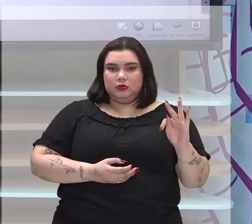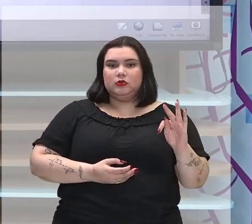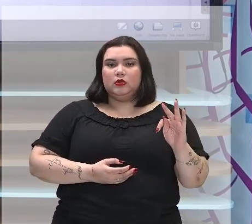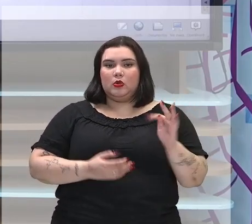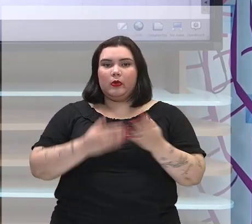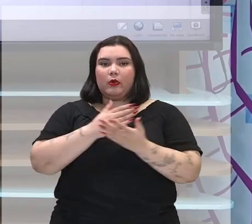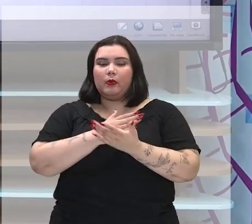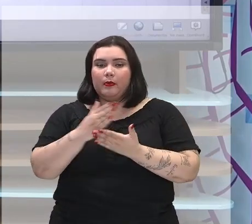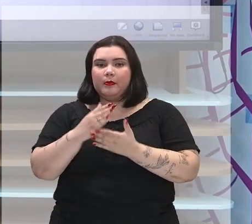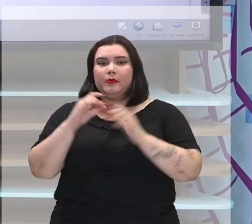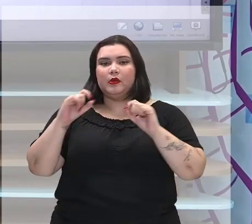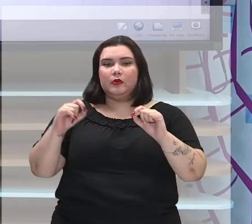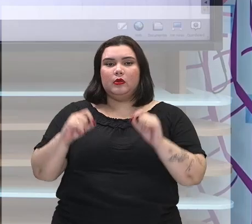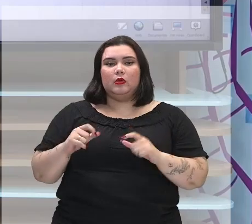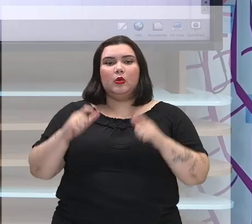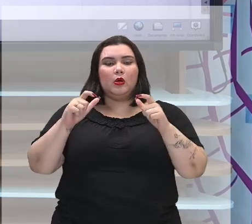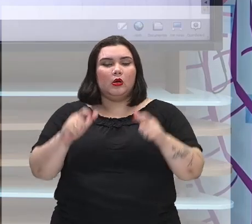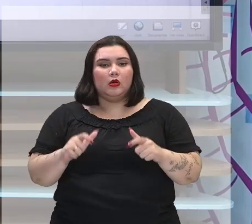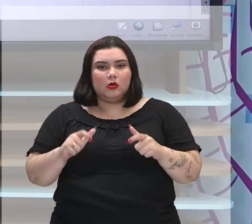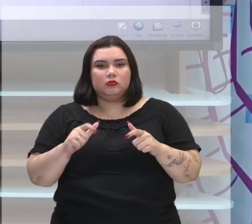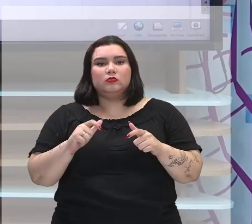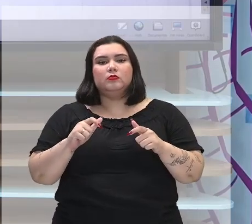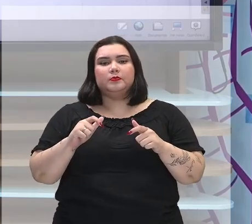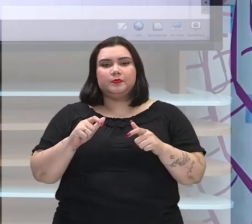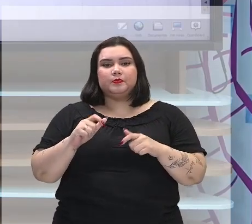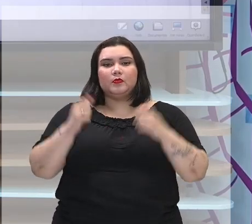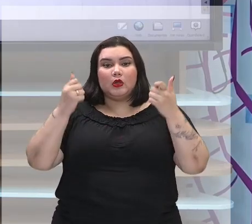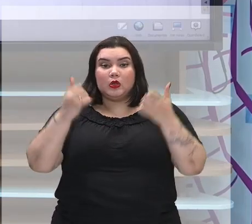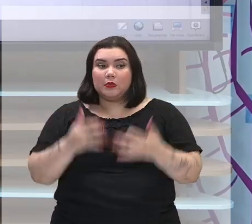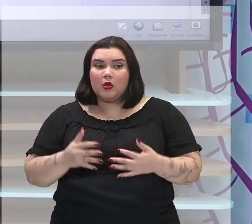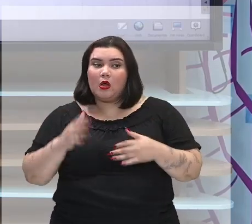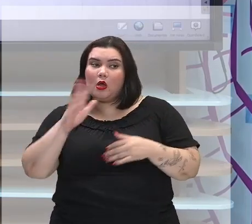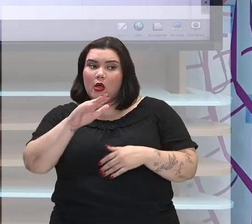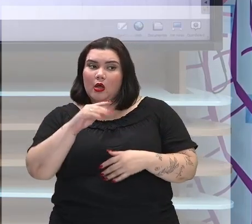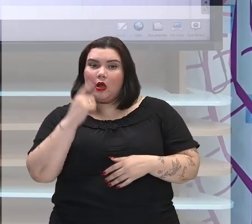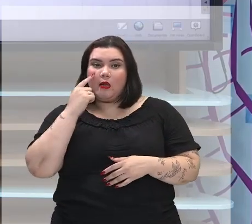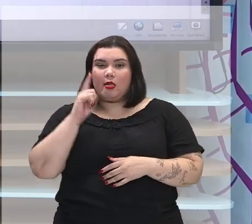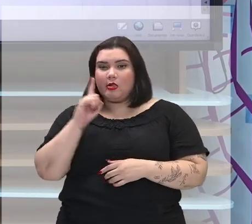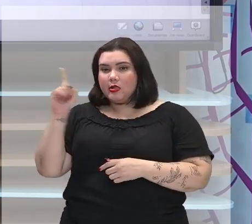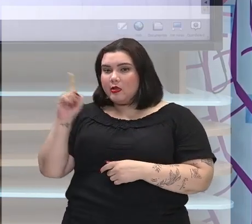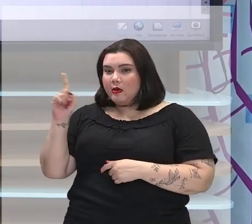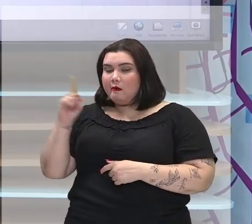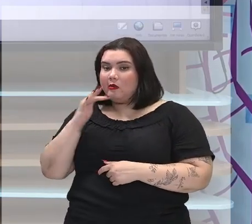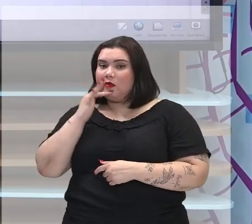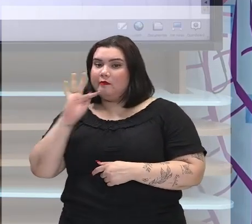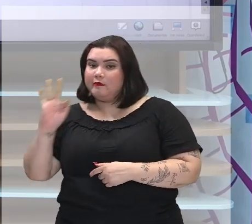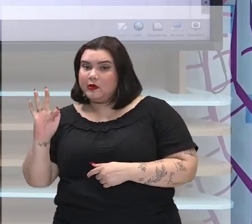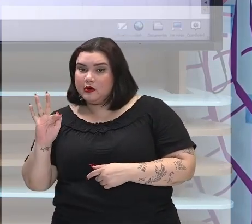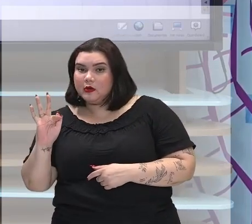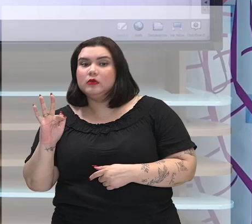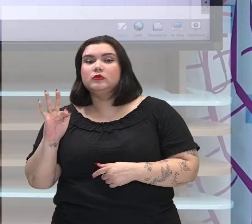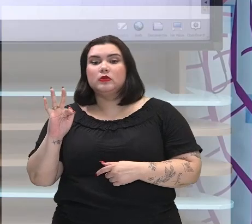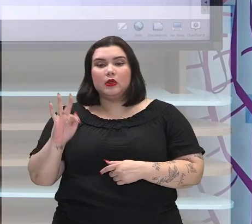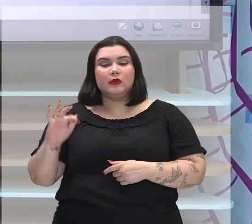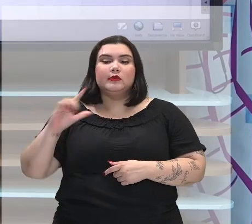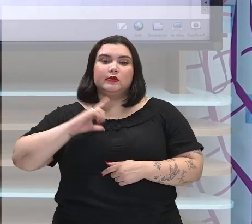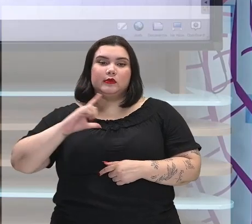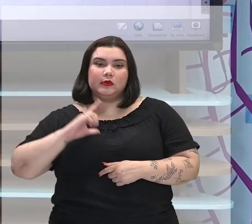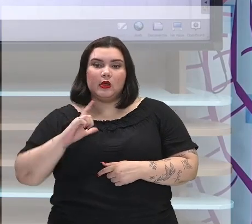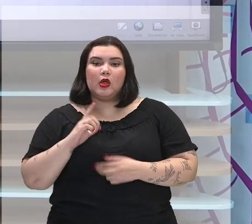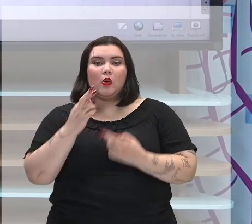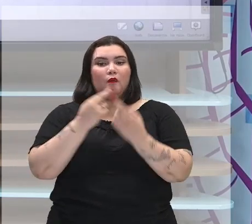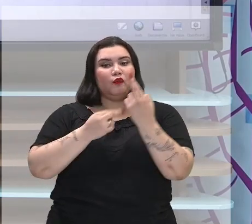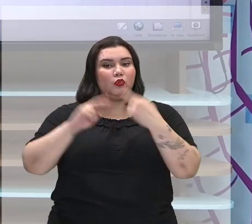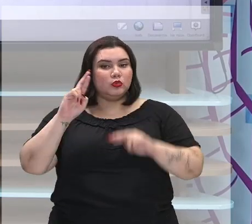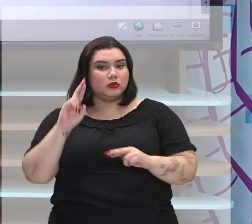do território, o fator, olha, lá na França aconteceu uma